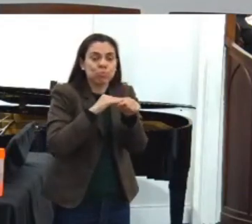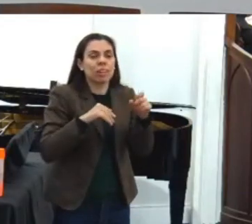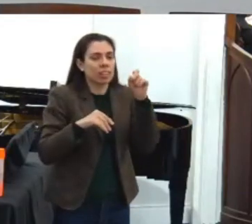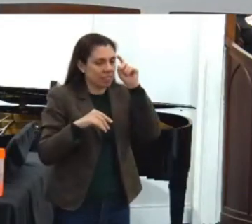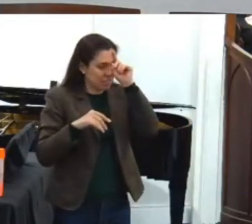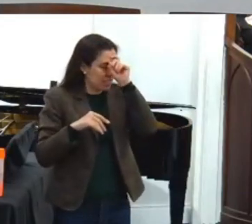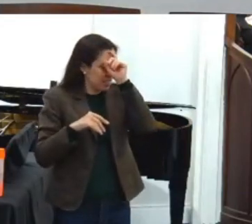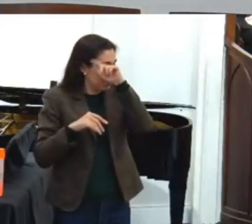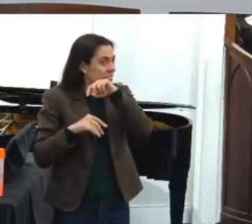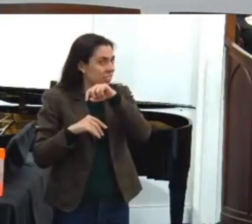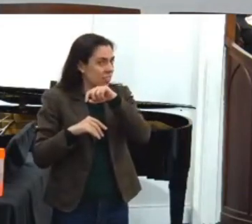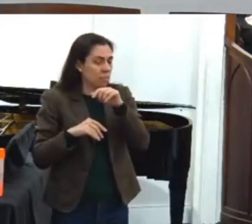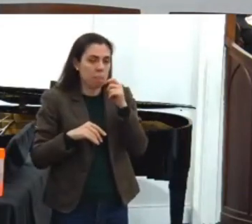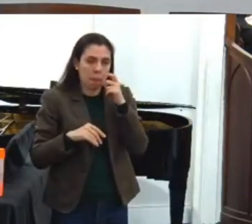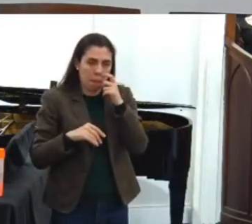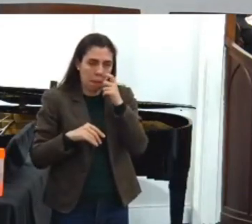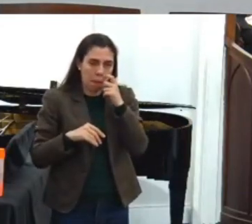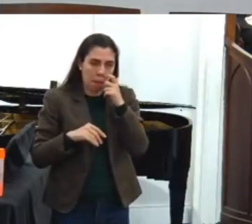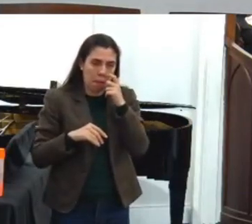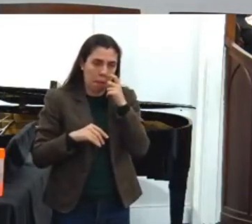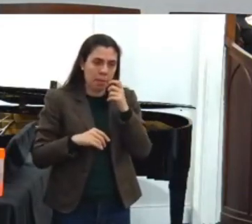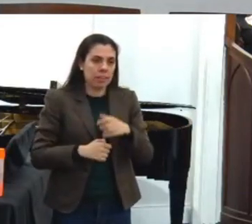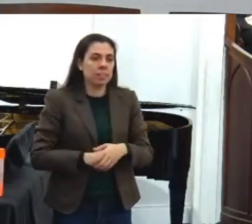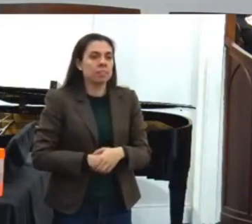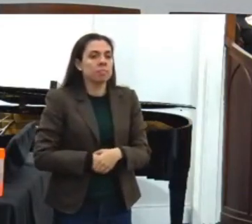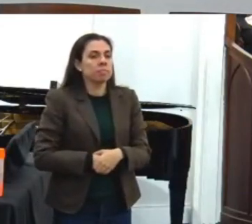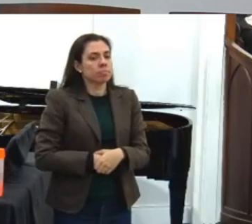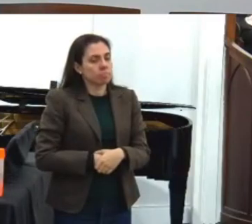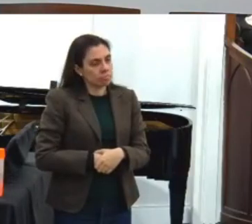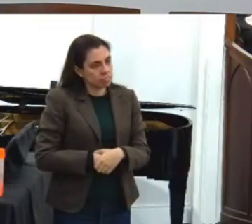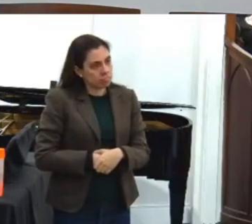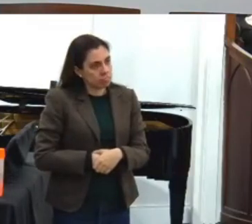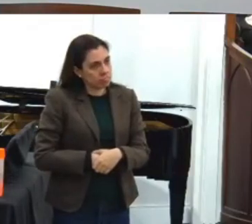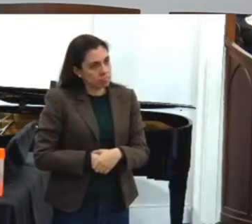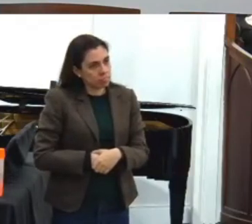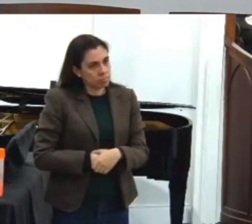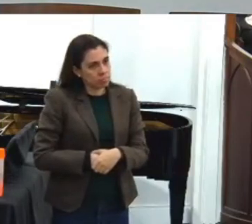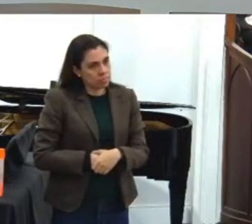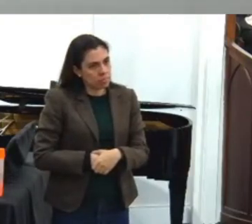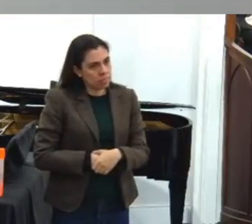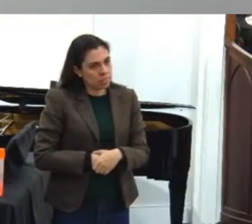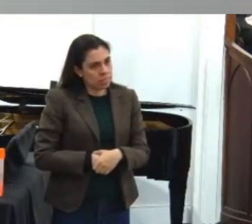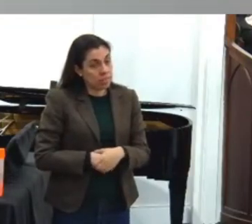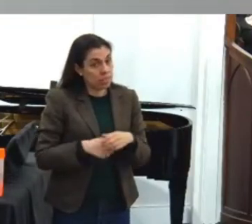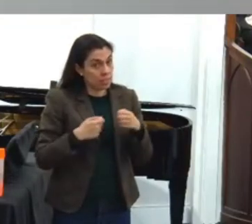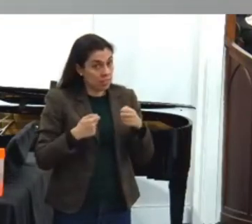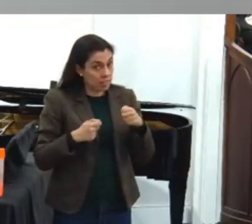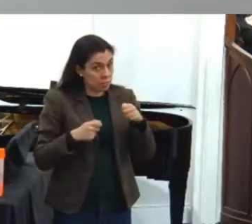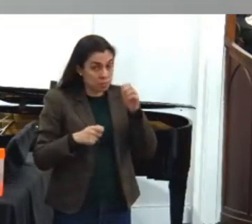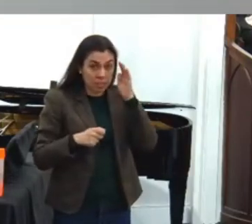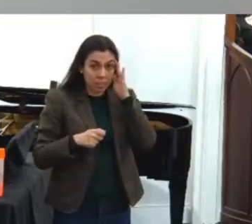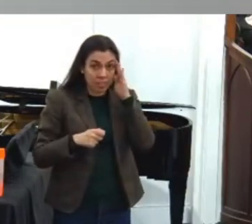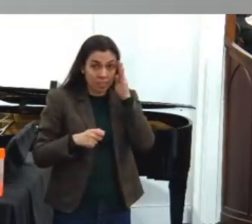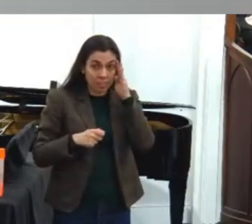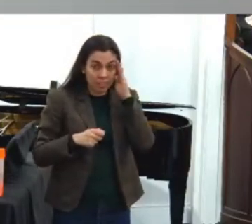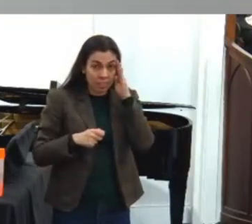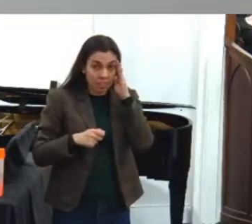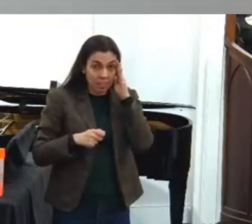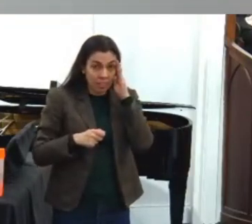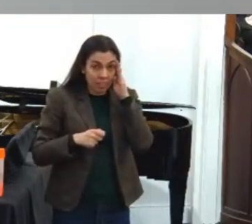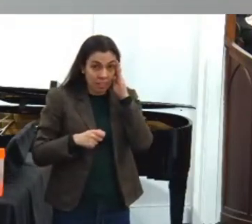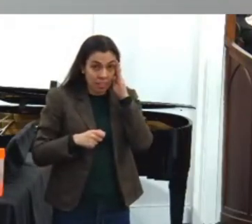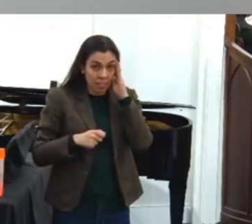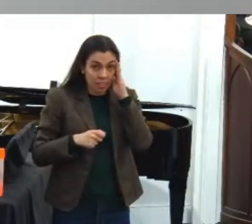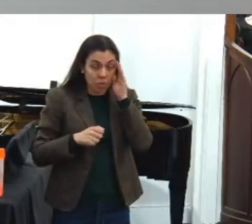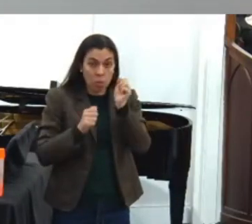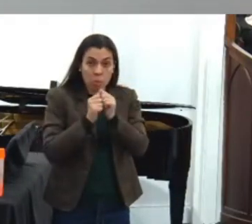do início, desde o início até o seu fim. Mas nós precisamos entender que ele foi escrito